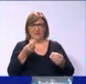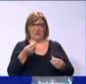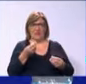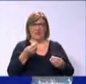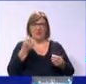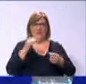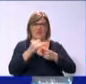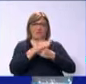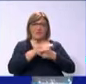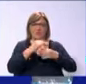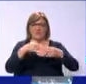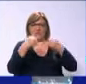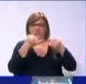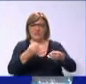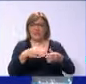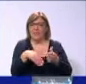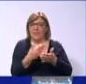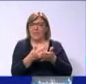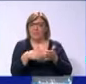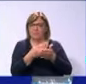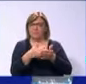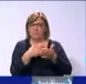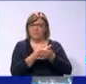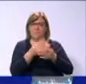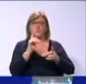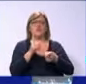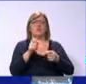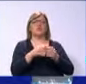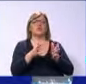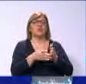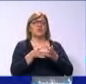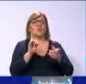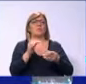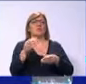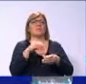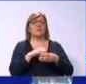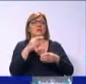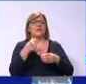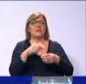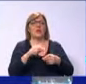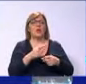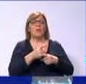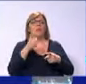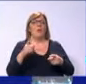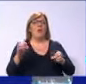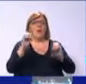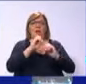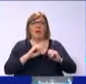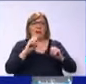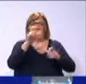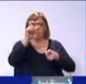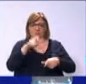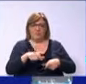influências externas eu comecei a pensar que o facto que é isto tudo porque aqui está o que está plasmado porque ainda não tomou nenhuma atitude